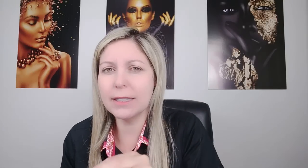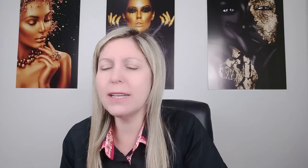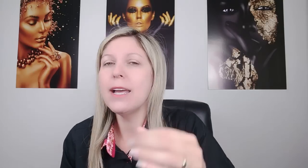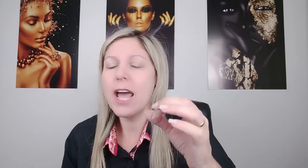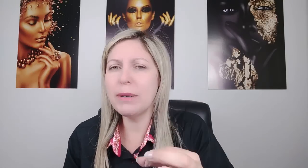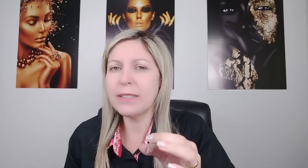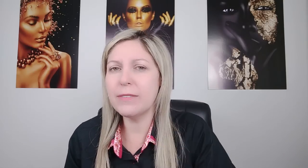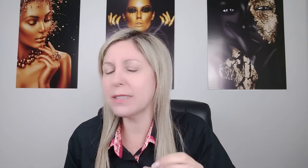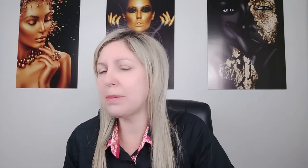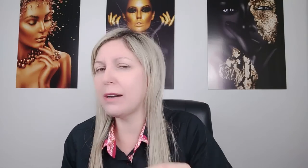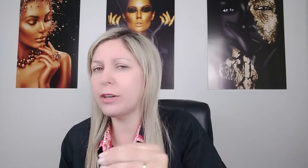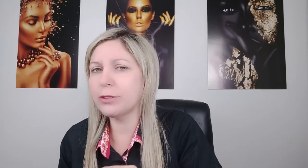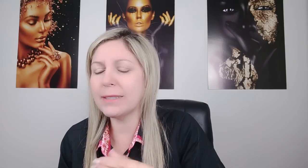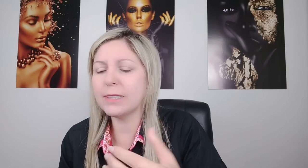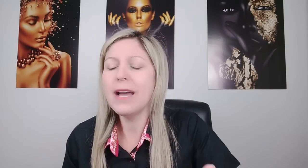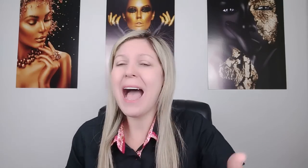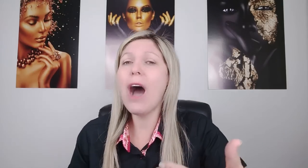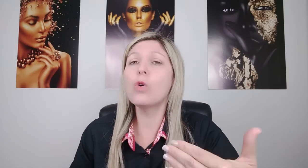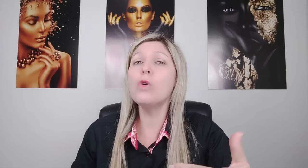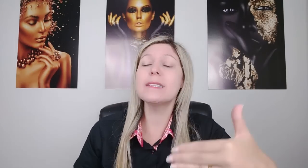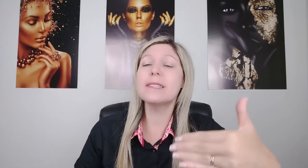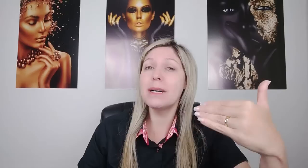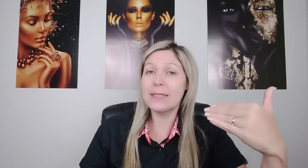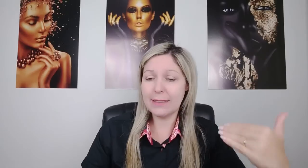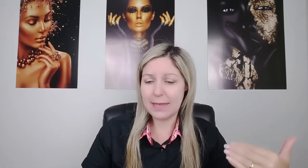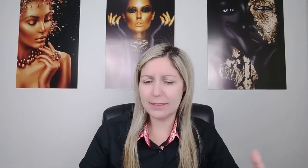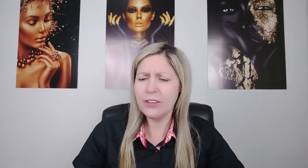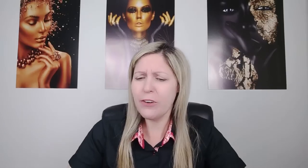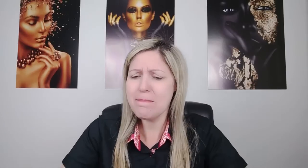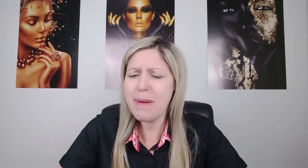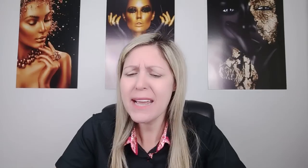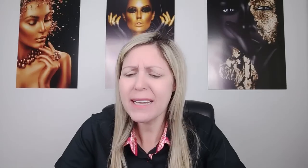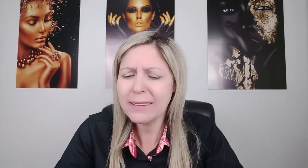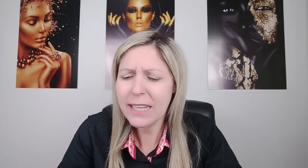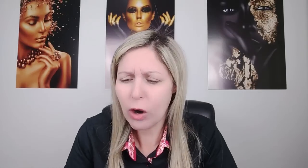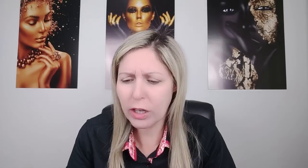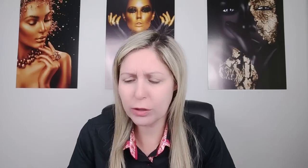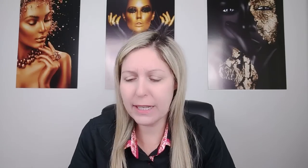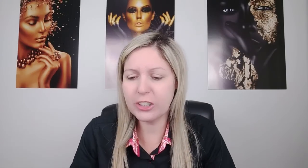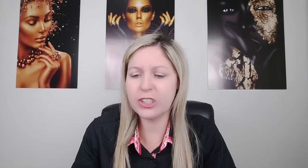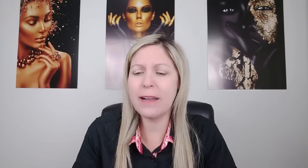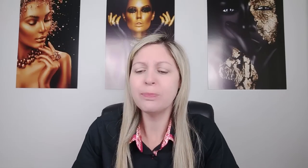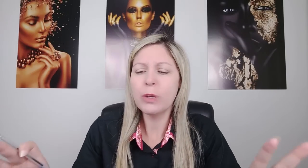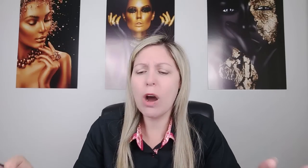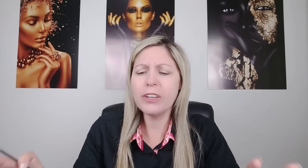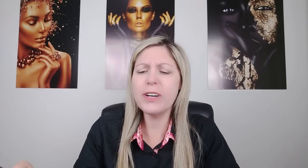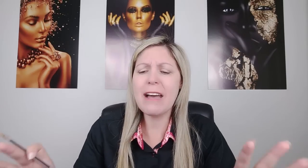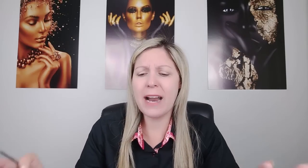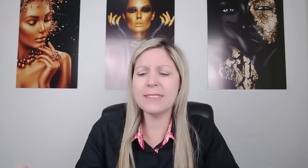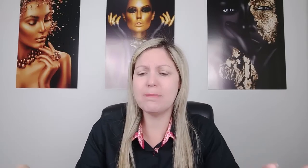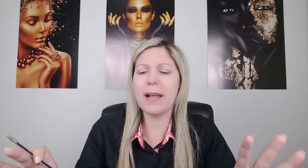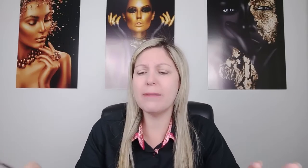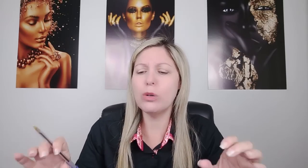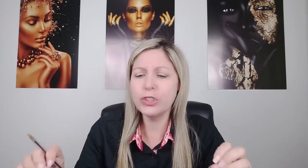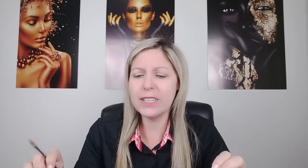da Cidadania em uma entrevista para a Voz do Brasil algumas semanas atrás. Então ele foi bem categórico, né, gente, tá? Qual que foi